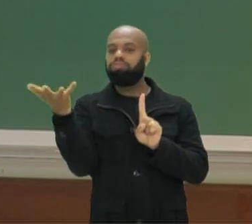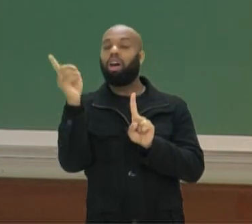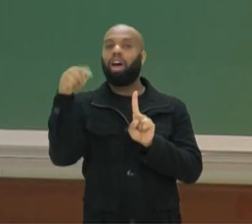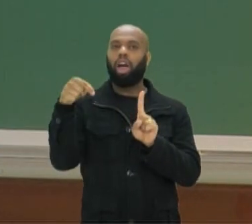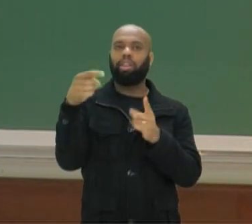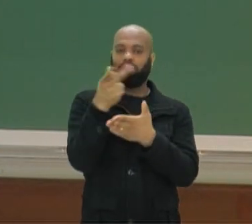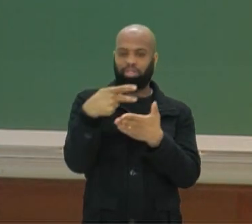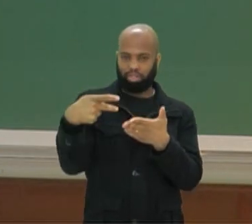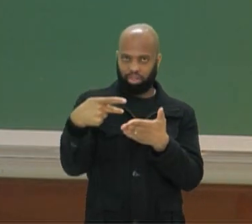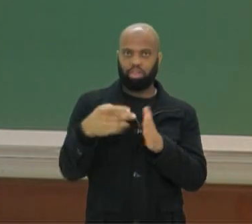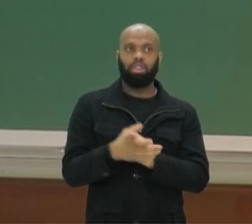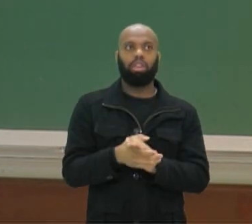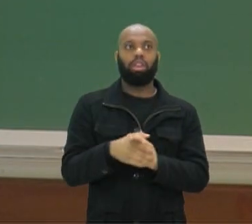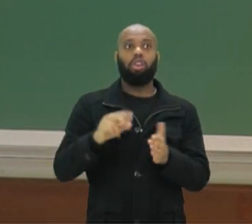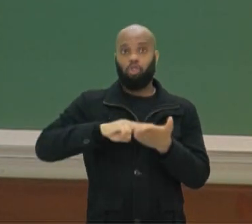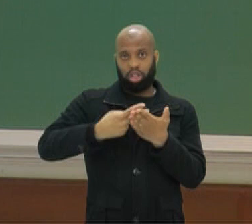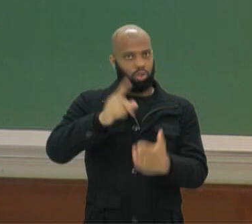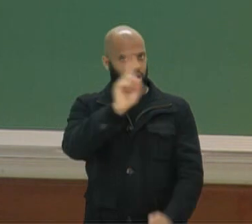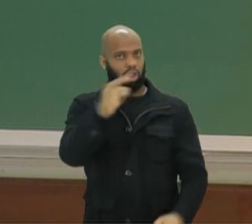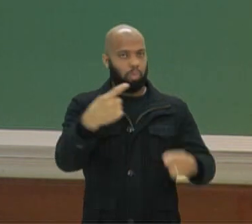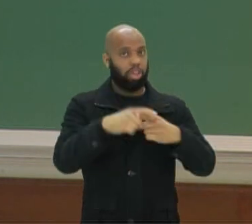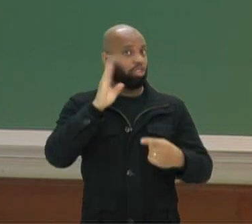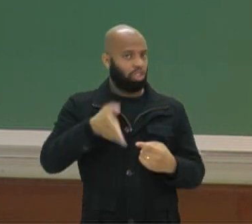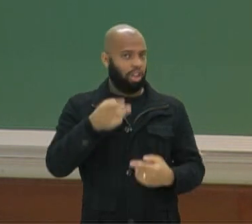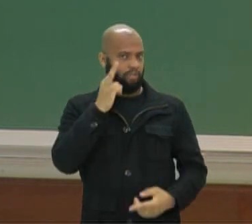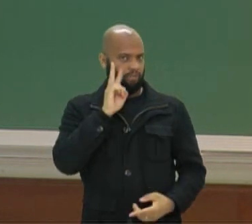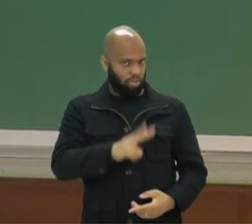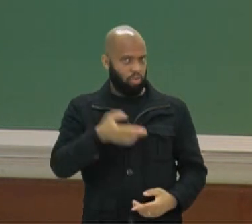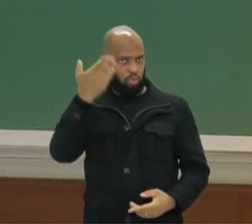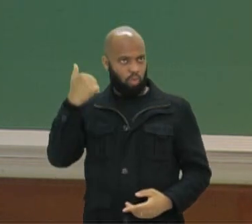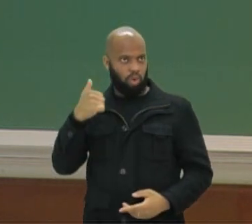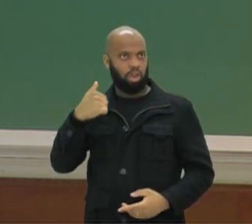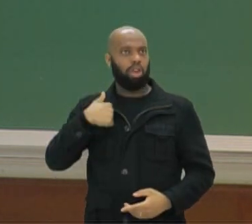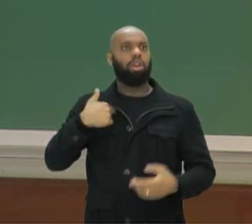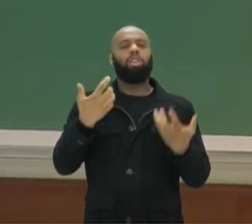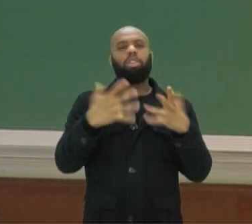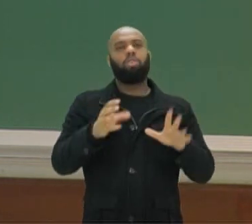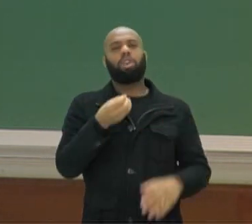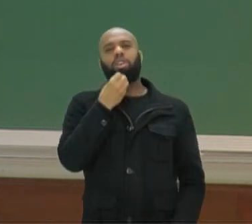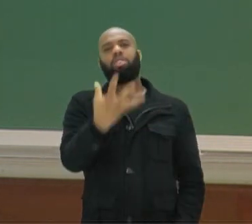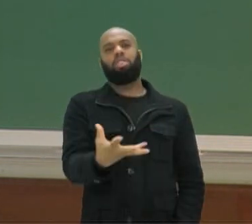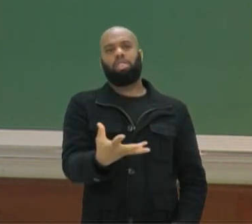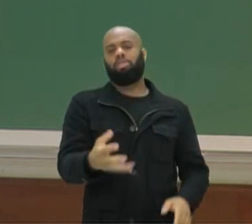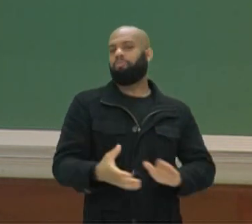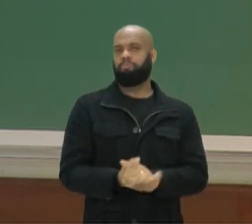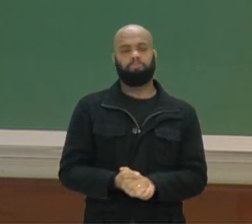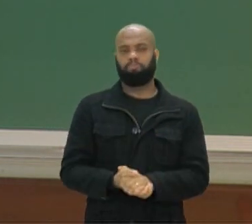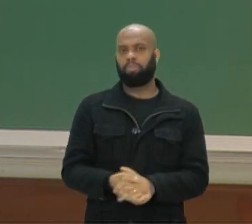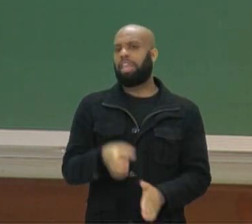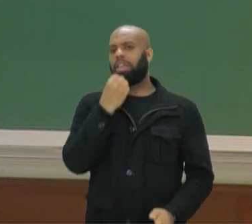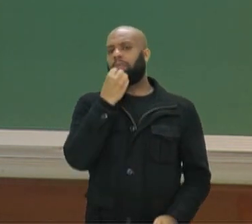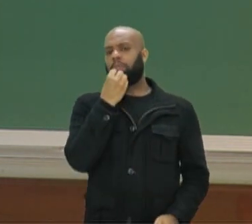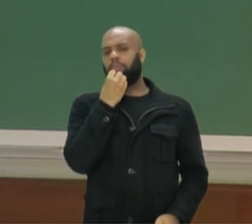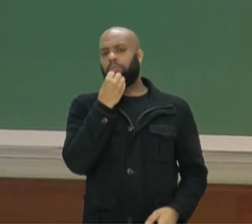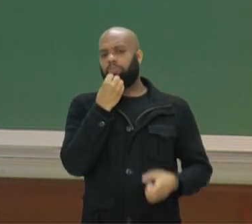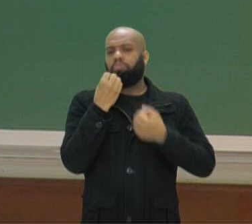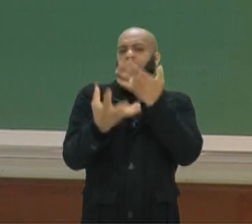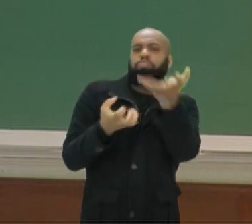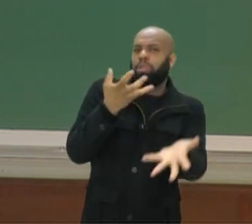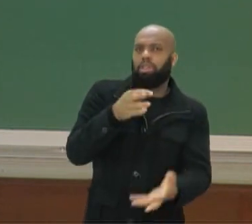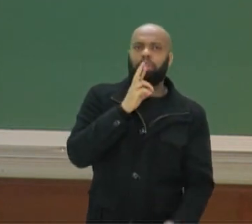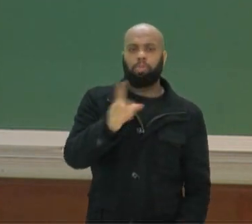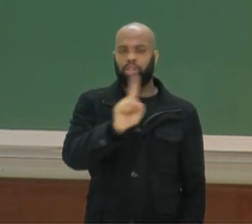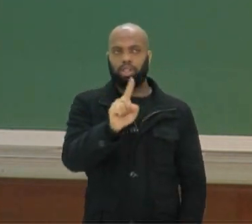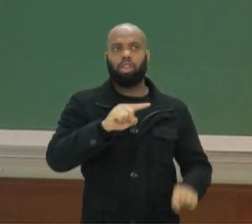vou traduzir, até porque a gente acabou de ver tudo isso daqui no slide anterior, e eu também não quero dar resposta para vocês. Mas aqui, só para a gente